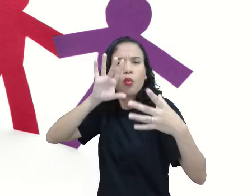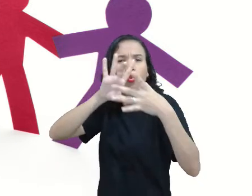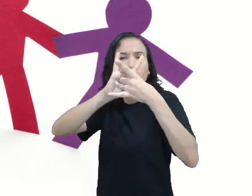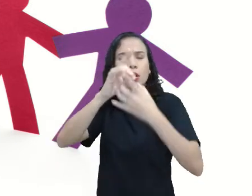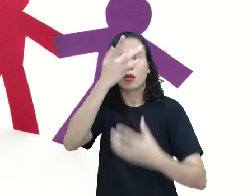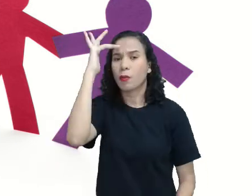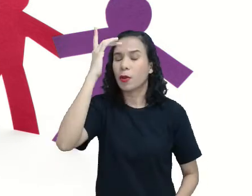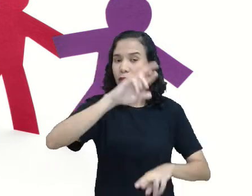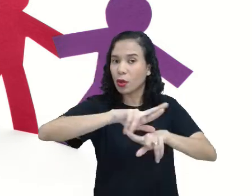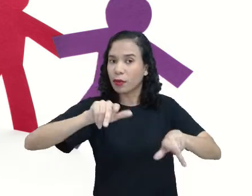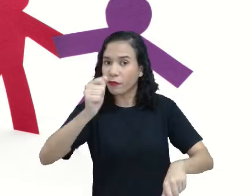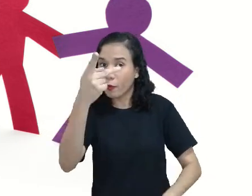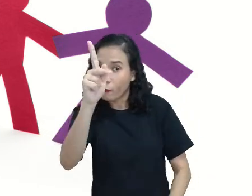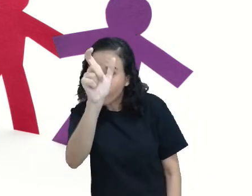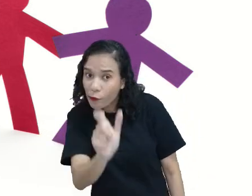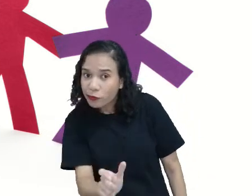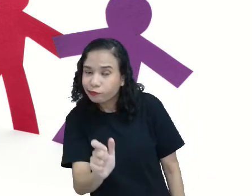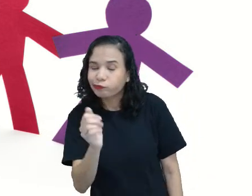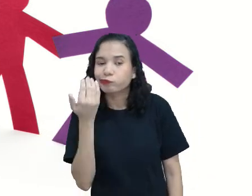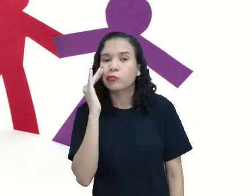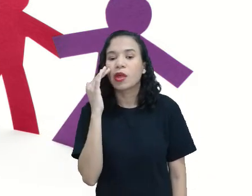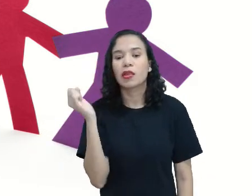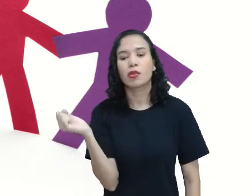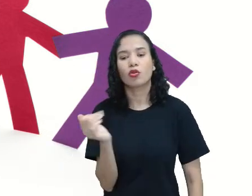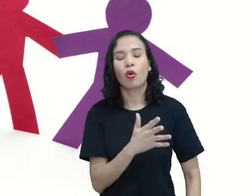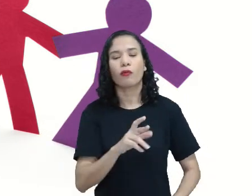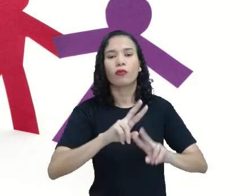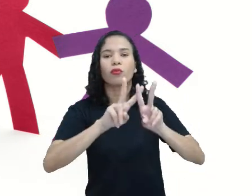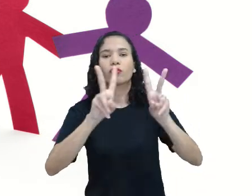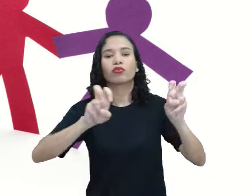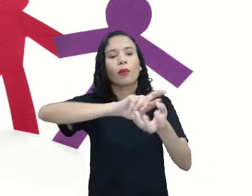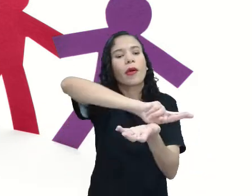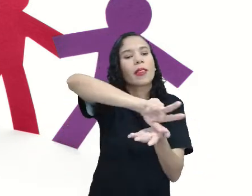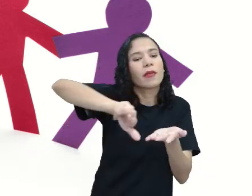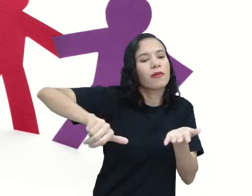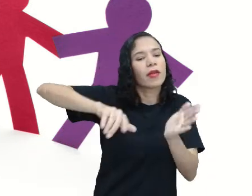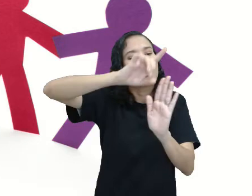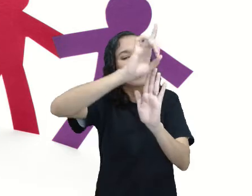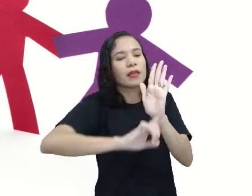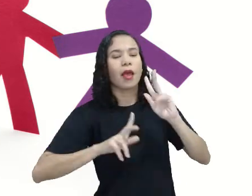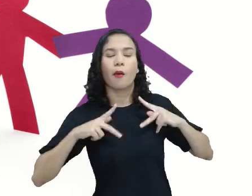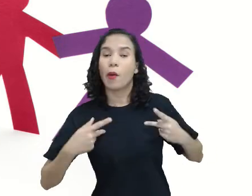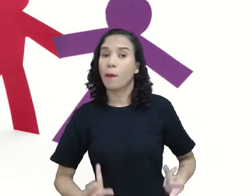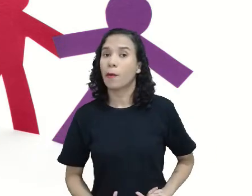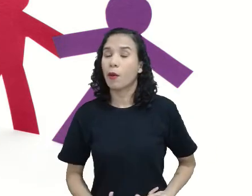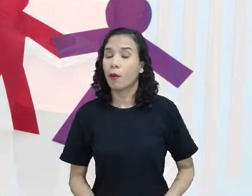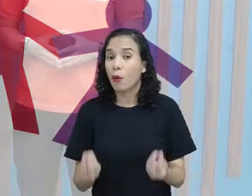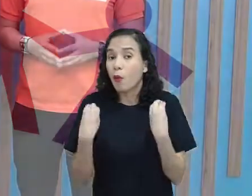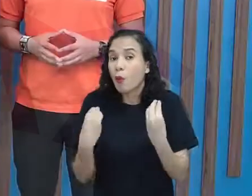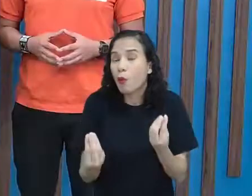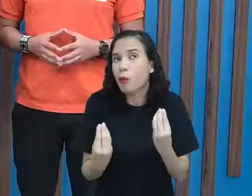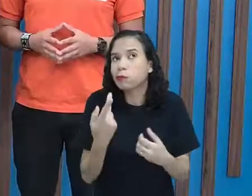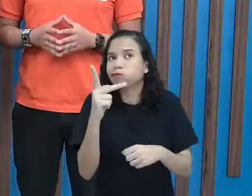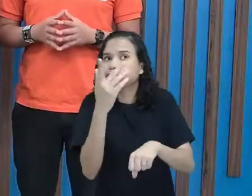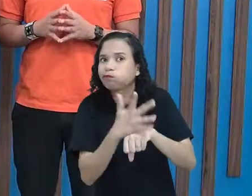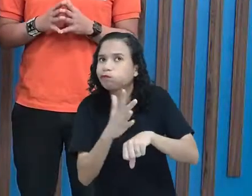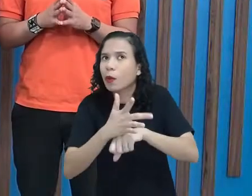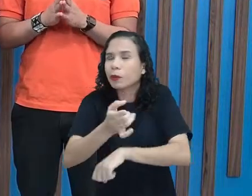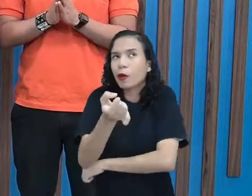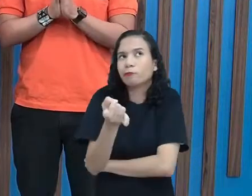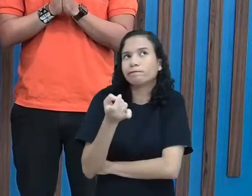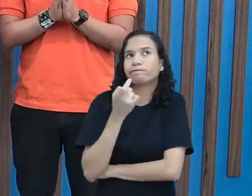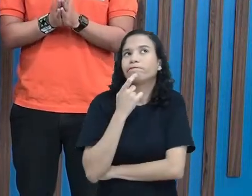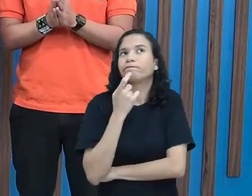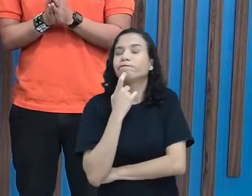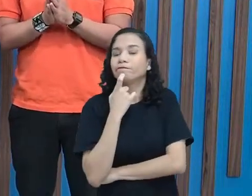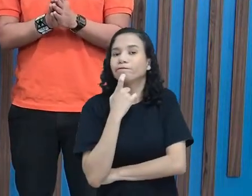de você, a partir do seu novo entendimento sobre diversidade, sobre direitos humanos? Como você vai fazer isso? Então, minha gente,